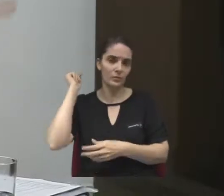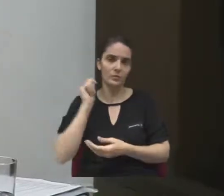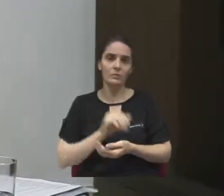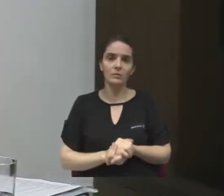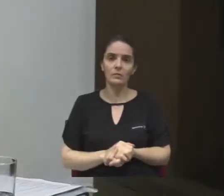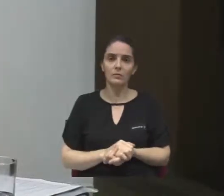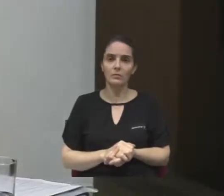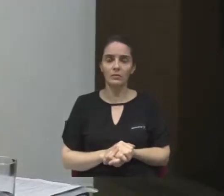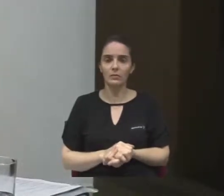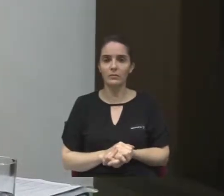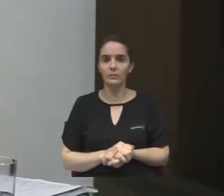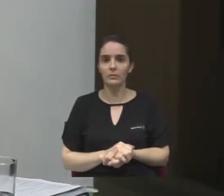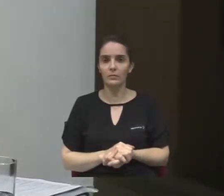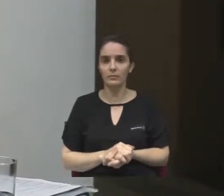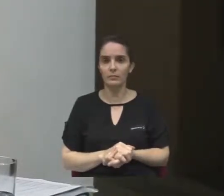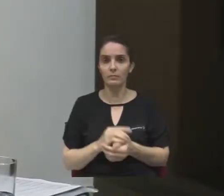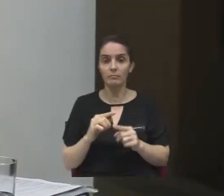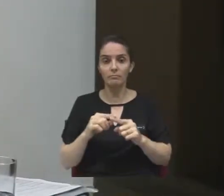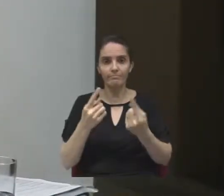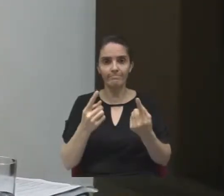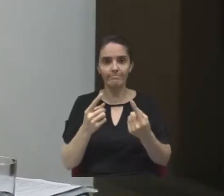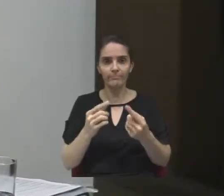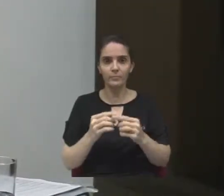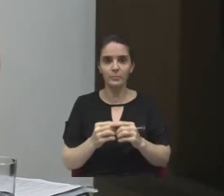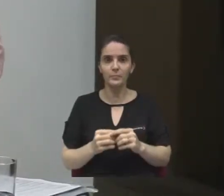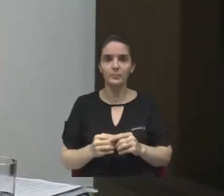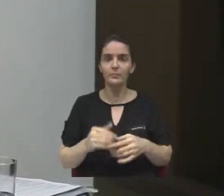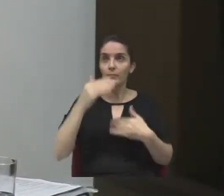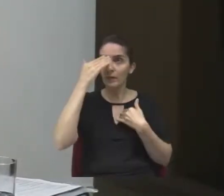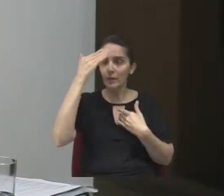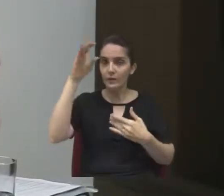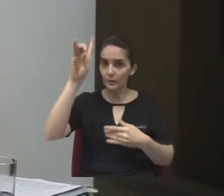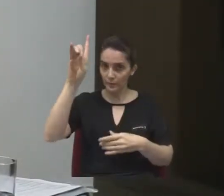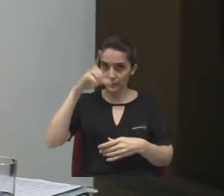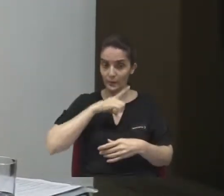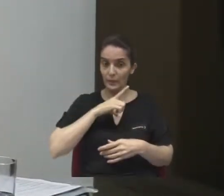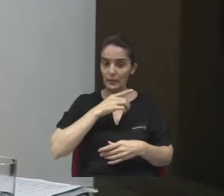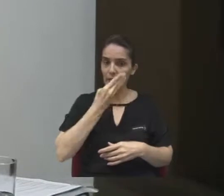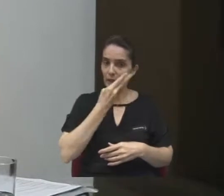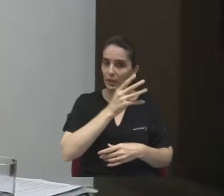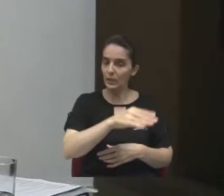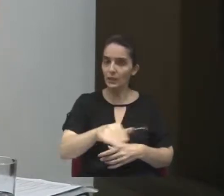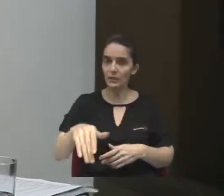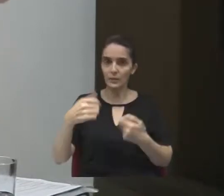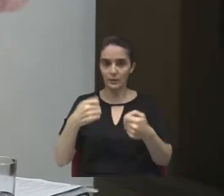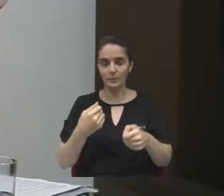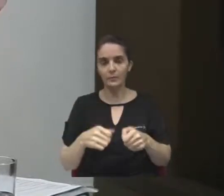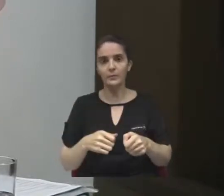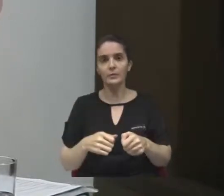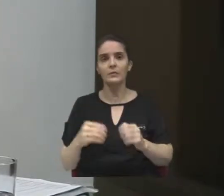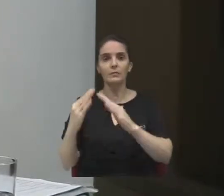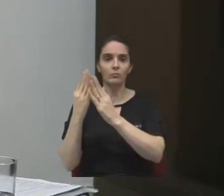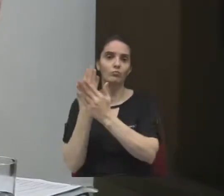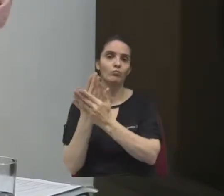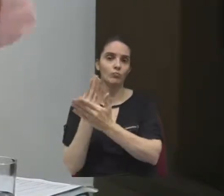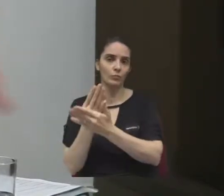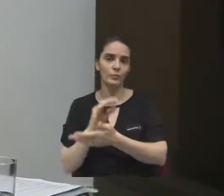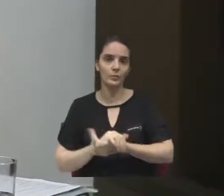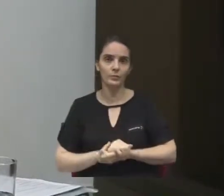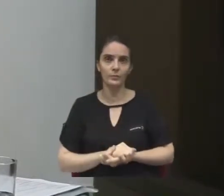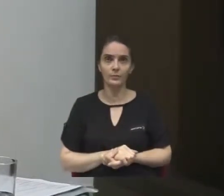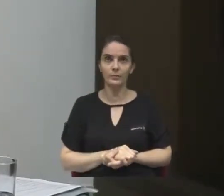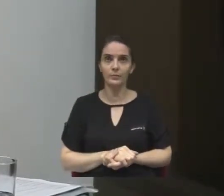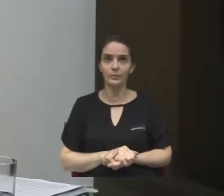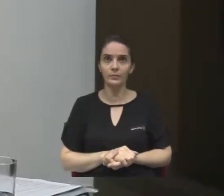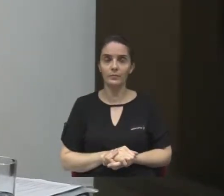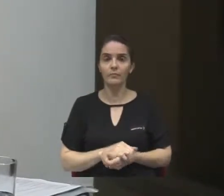diversas administrações. Graças a Deus, ainda temos crianças e precisamos dar conta dela. Duro é o país que não tem crianças, né? Então, precisamos